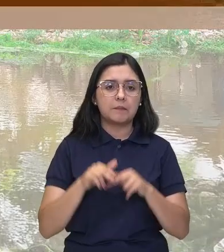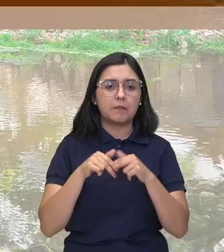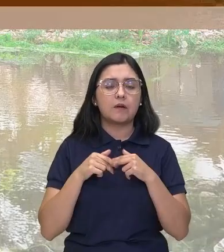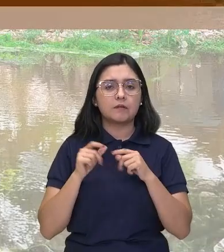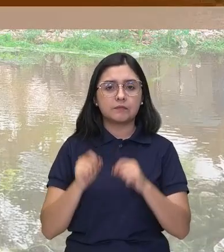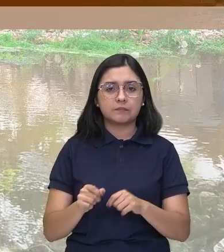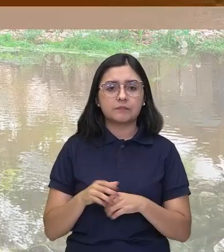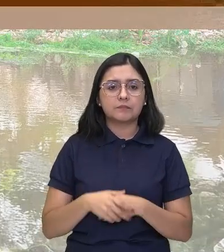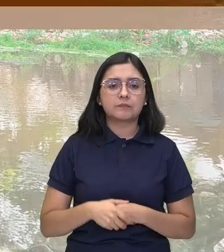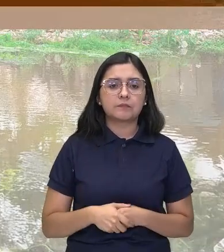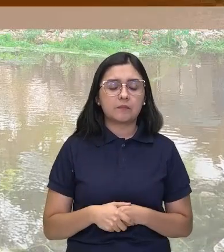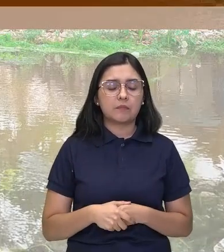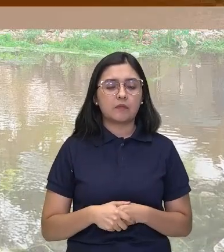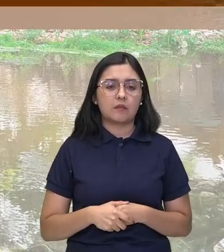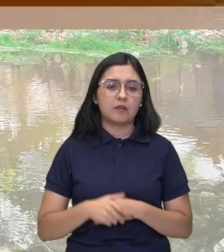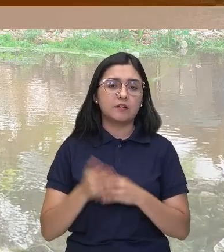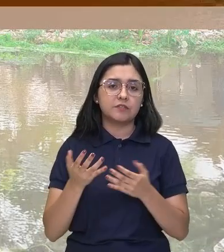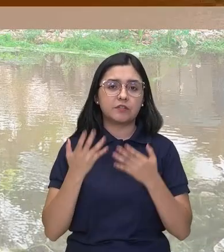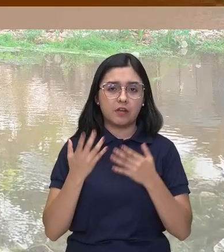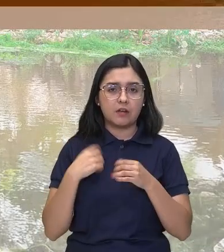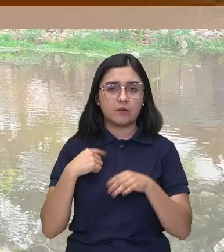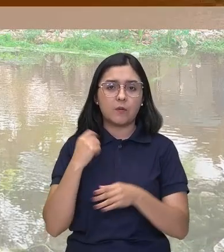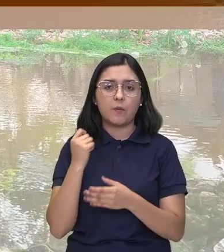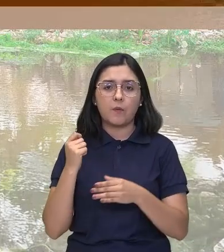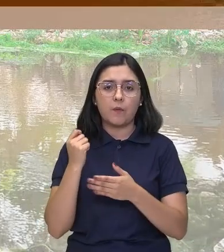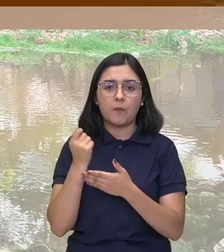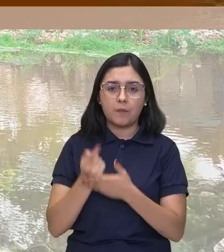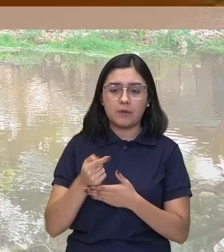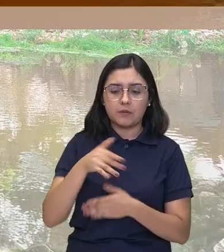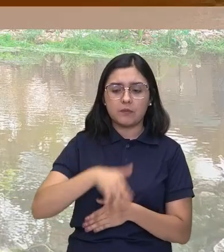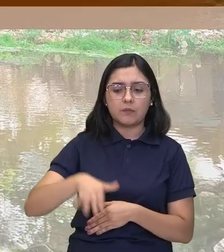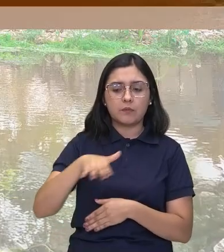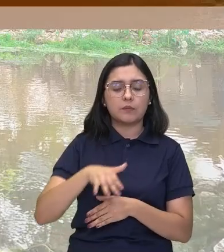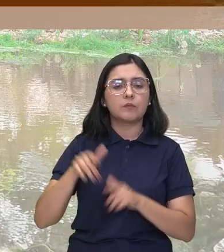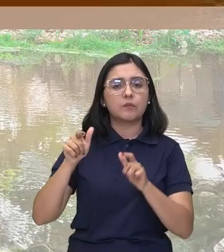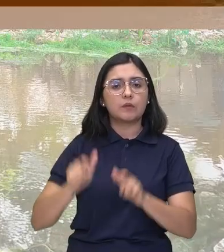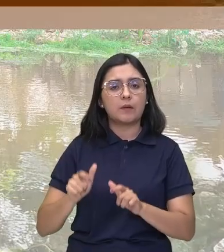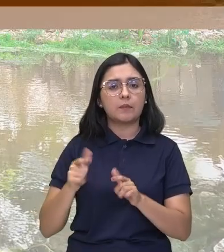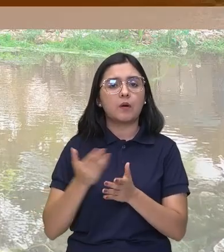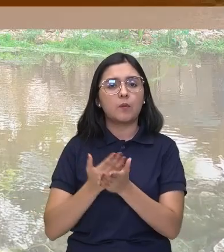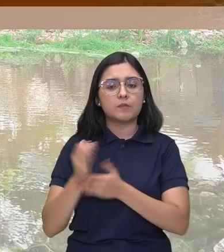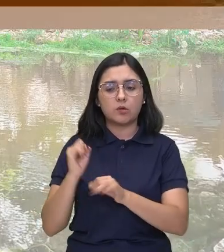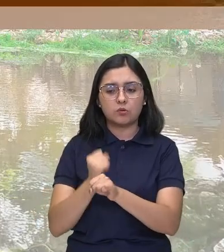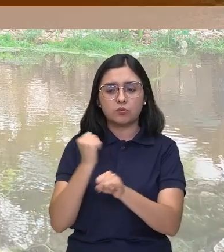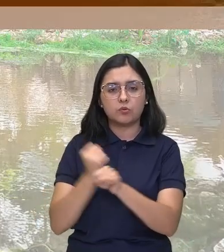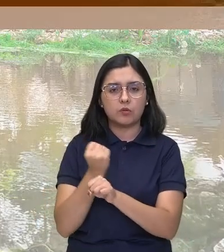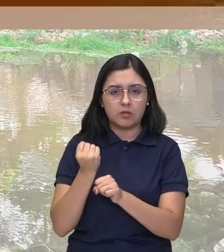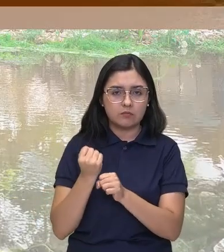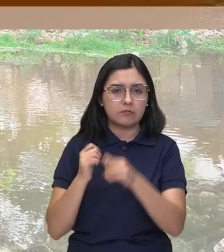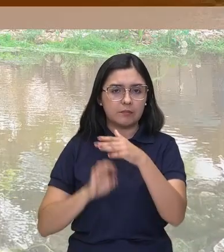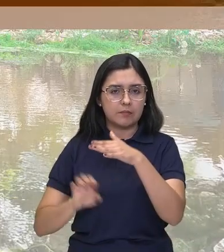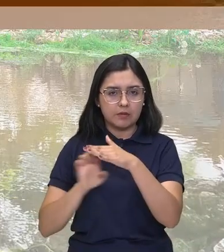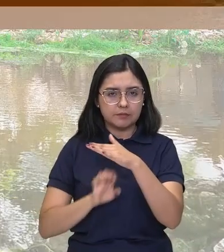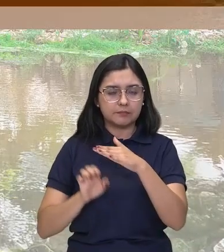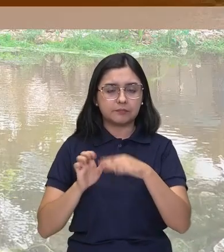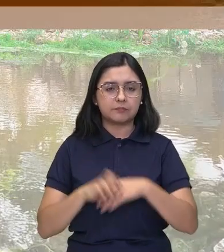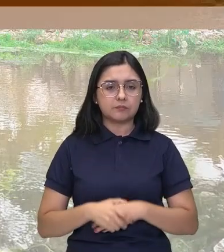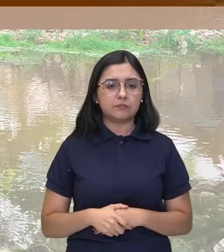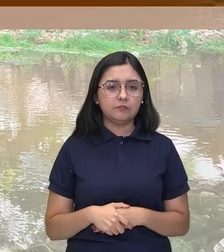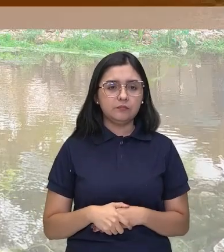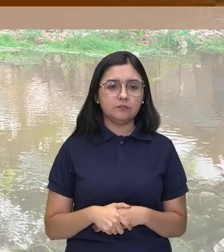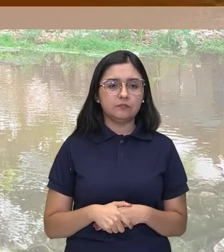né, que está chegando aí, para que seja implantado ali um projeto, né, de grande porte, muitas